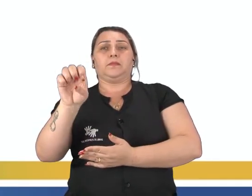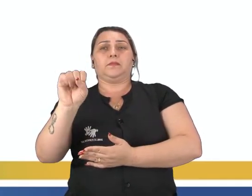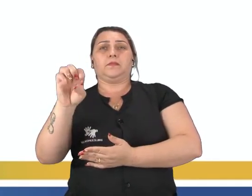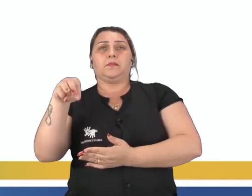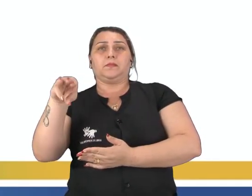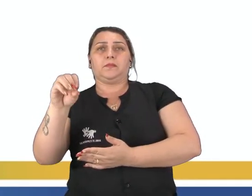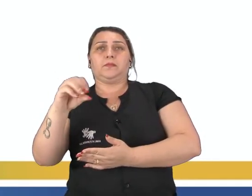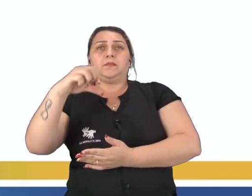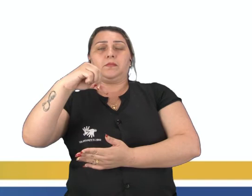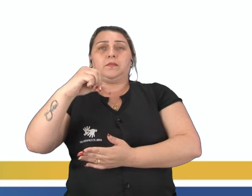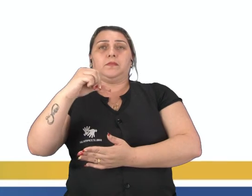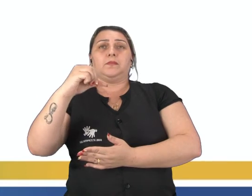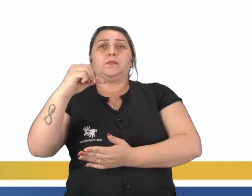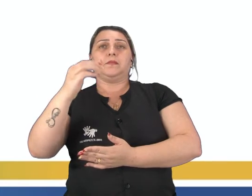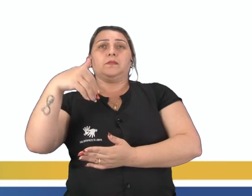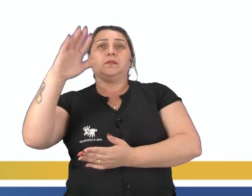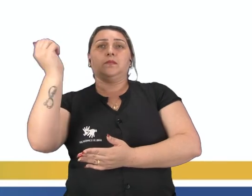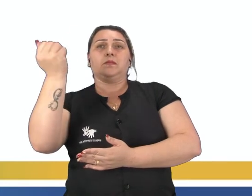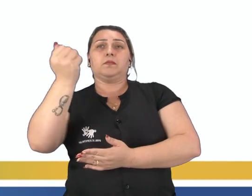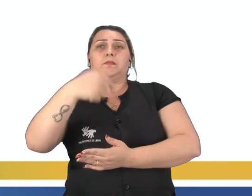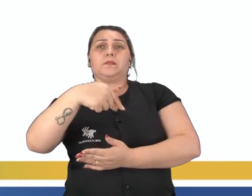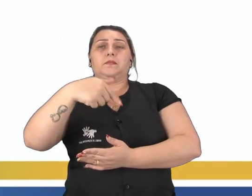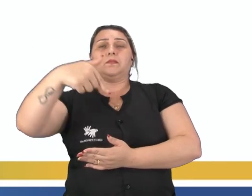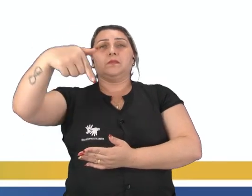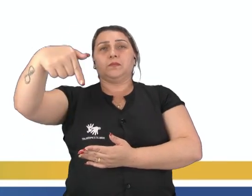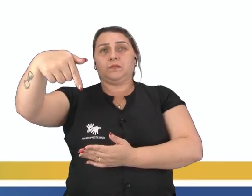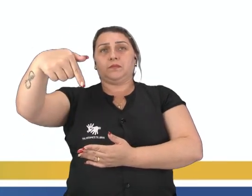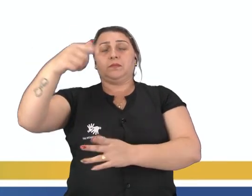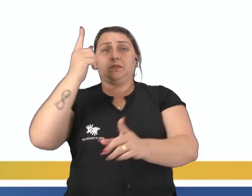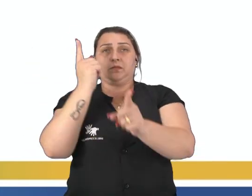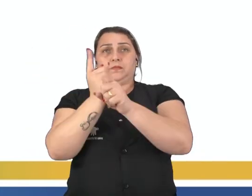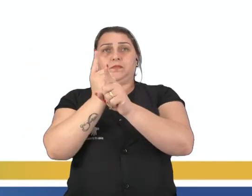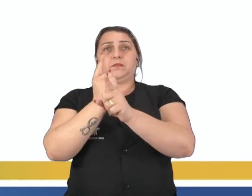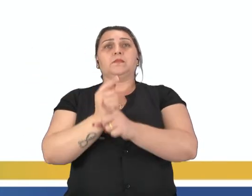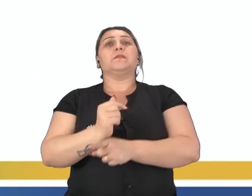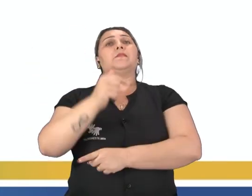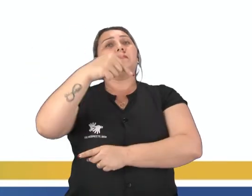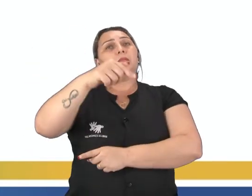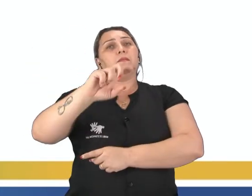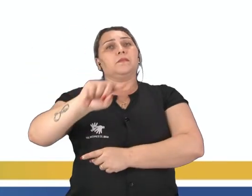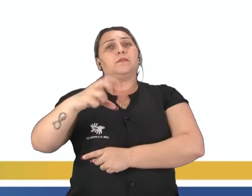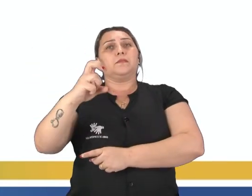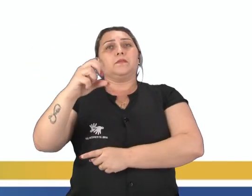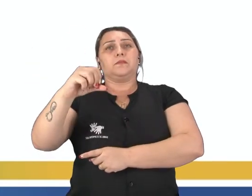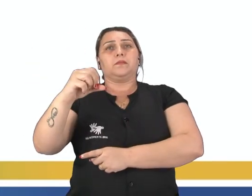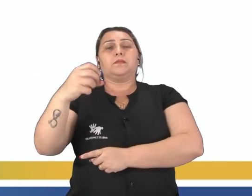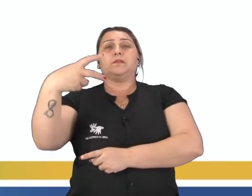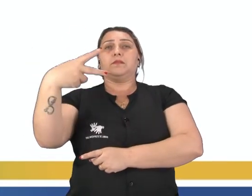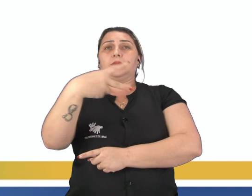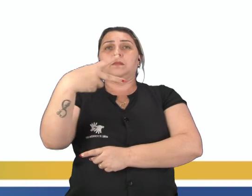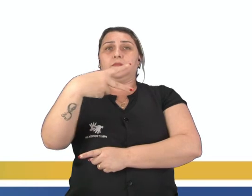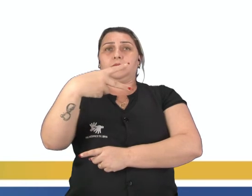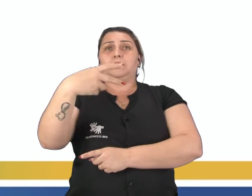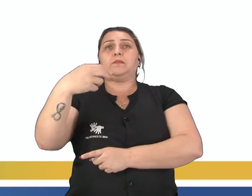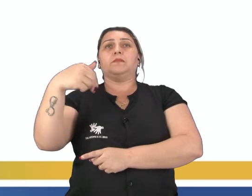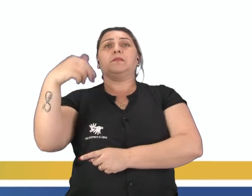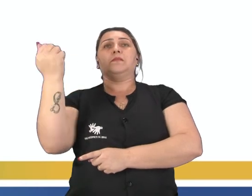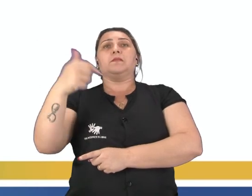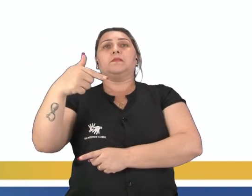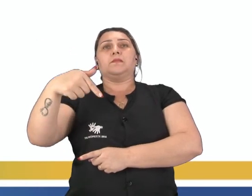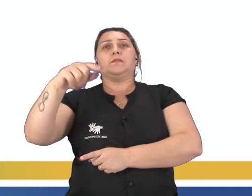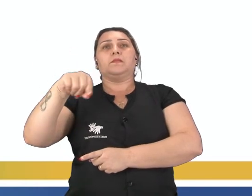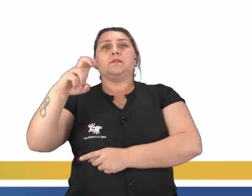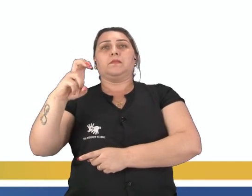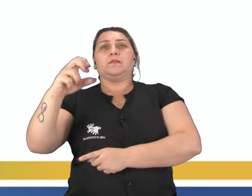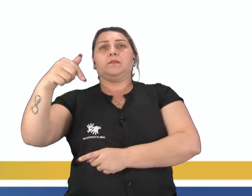vejo que 9 é maior do que 7. Se eu encontrei que 9 é maior do que 7, então 7,59 vai ser maior do